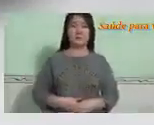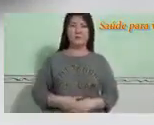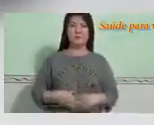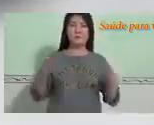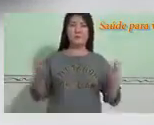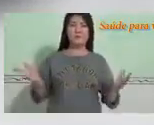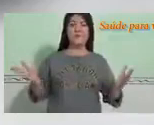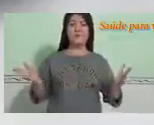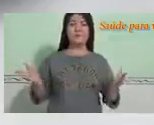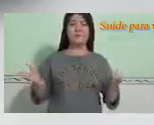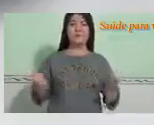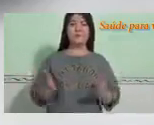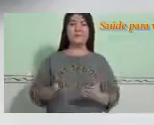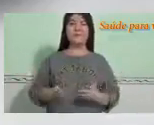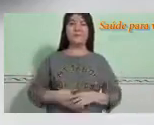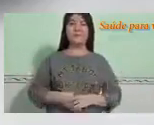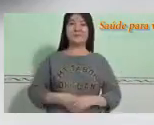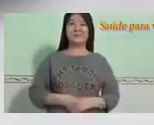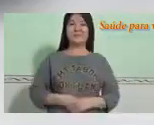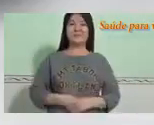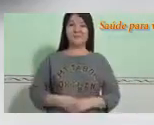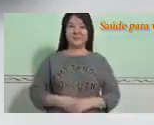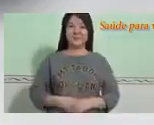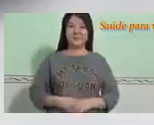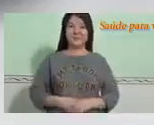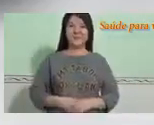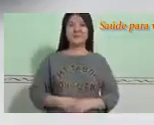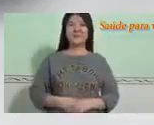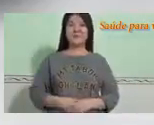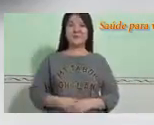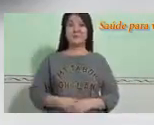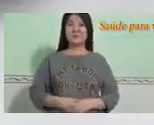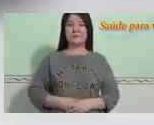equilibrada e de prática regular de atividade física.